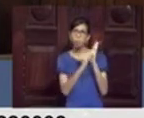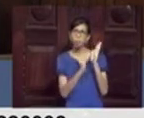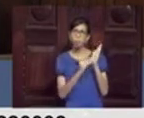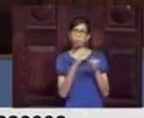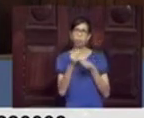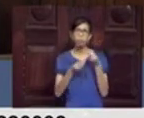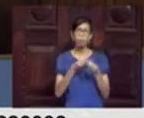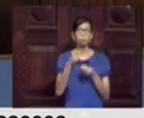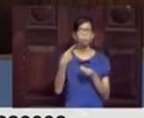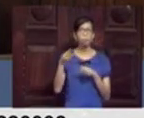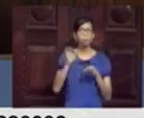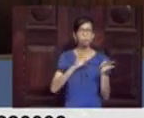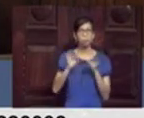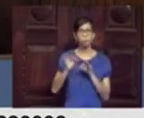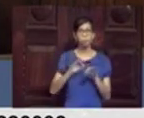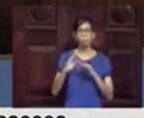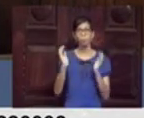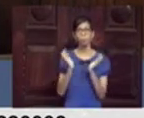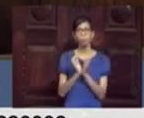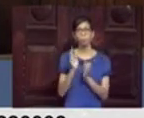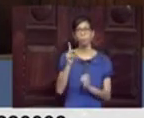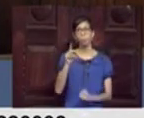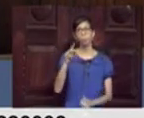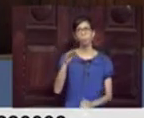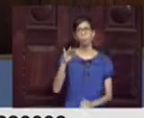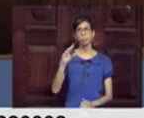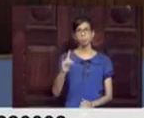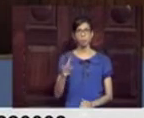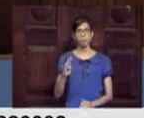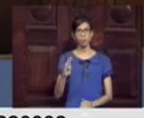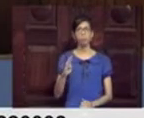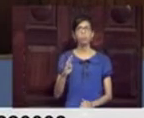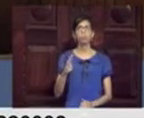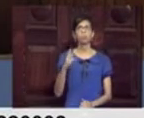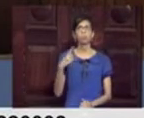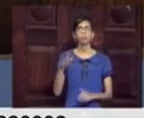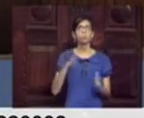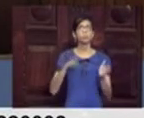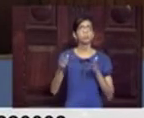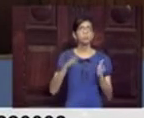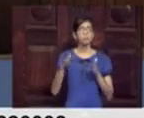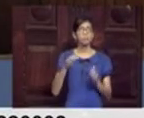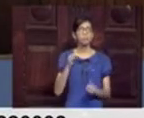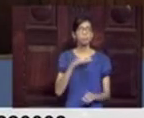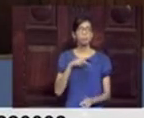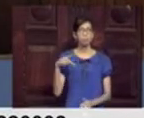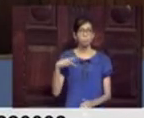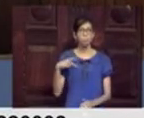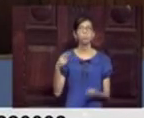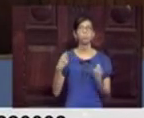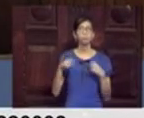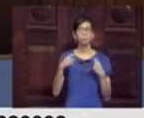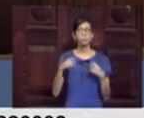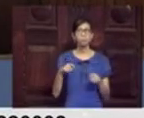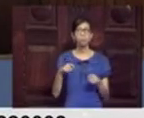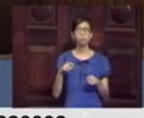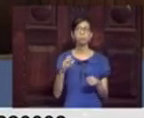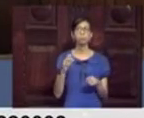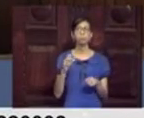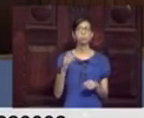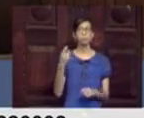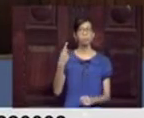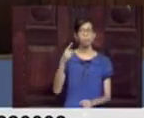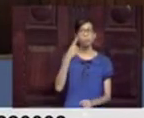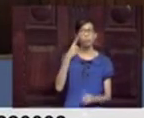esquema criminoso do governo do PMDB. Naquele período, deputado Zaqueu, o Ministério Público sentou em cima, arquivou.